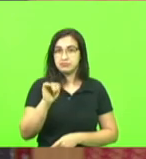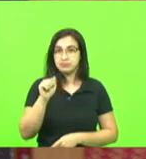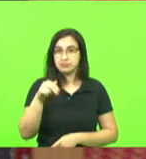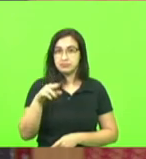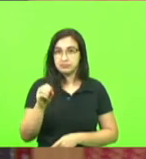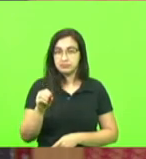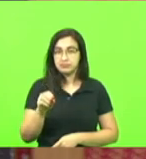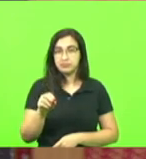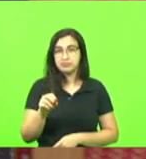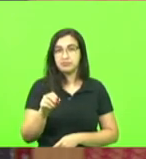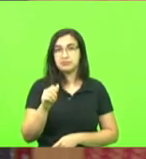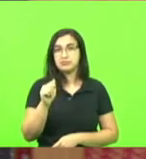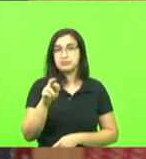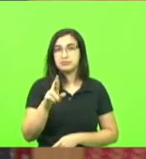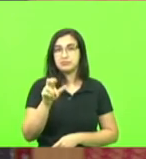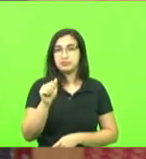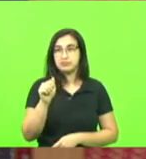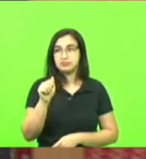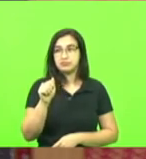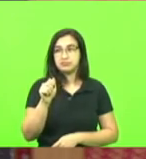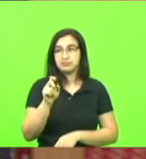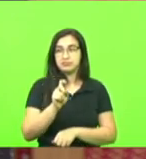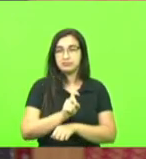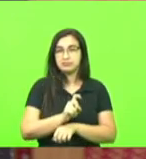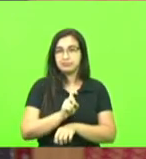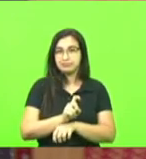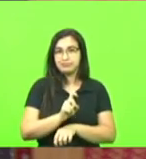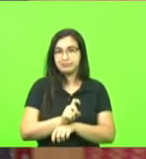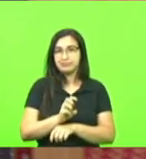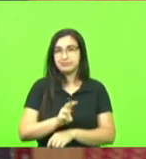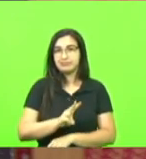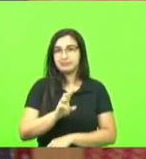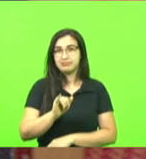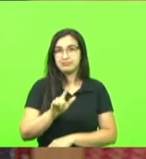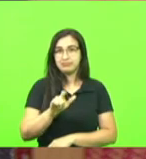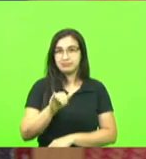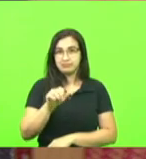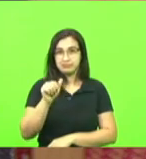Araranguá, o Lorival e o William também de Araranguá,